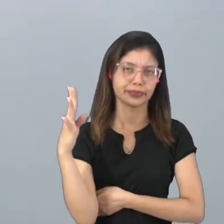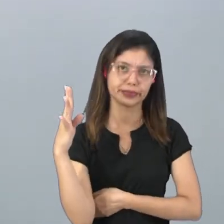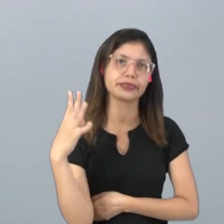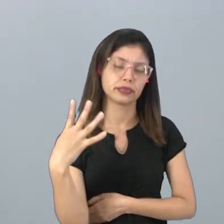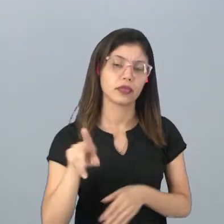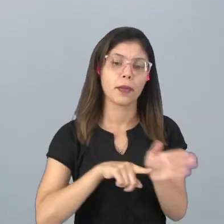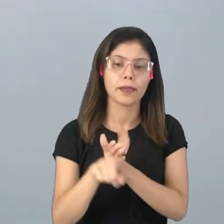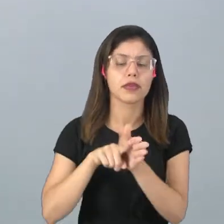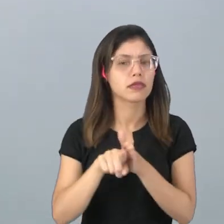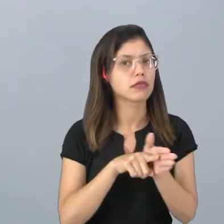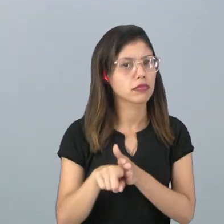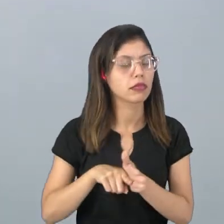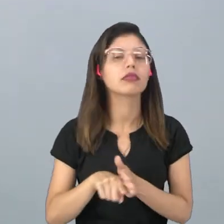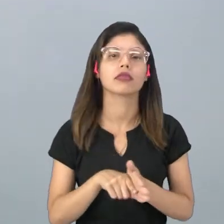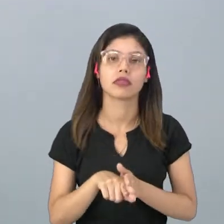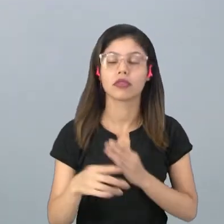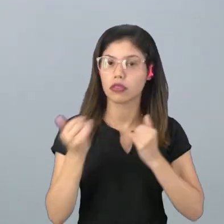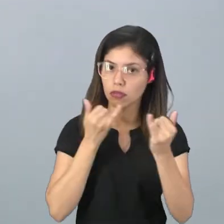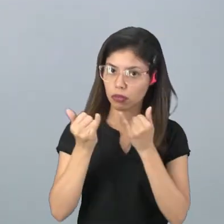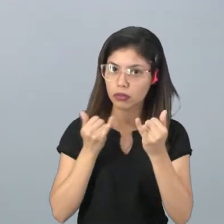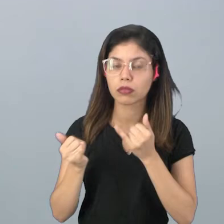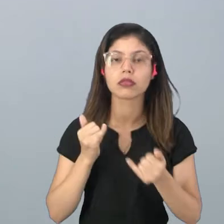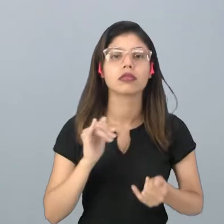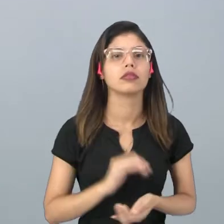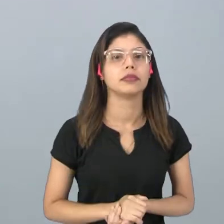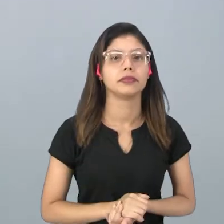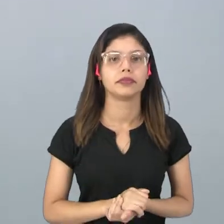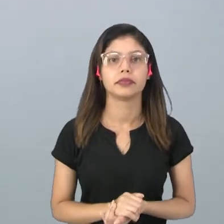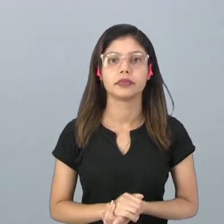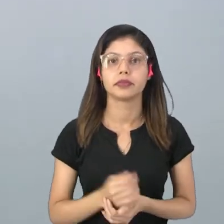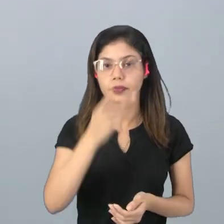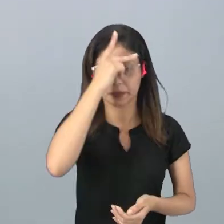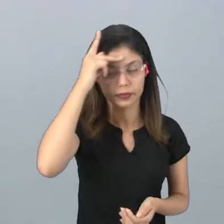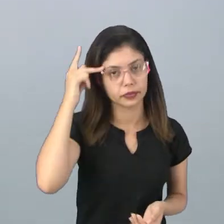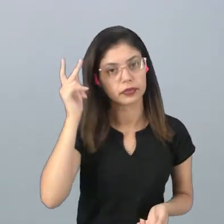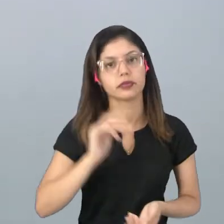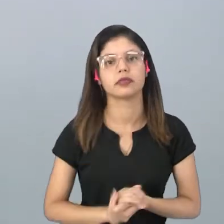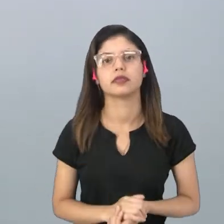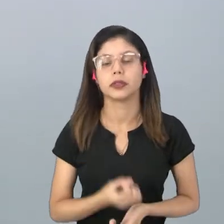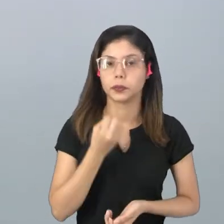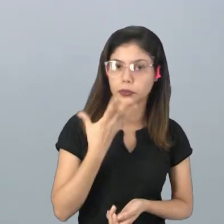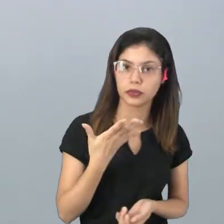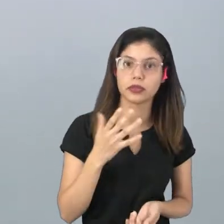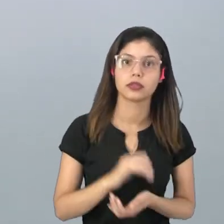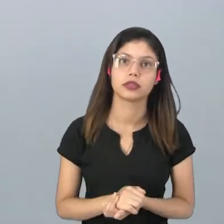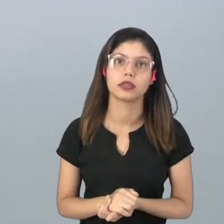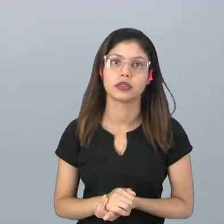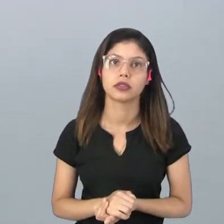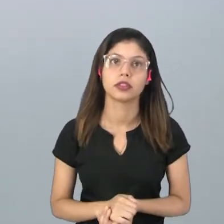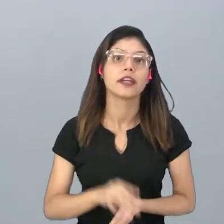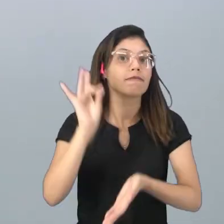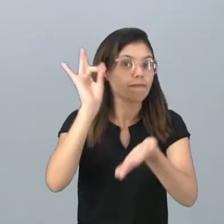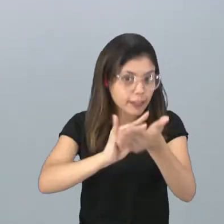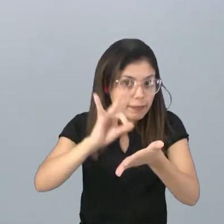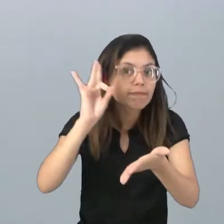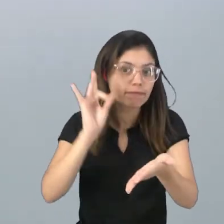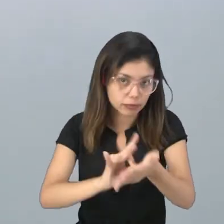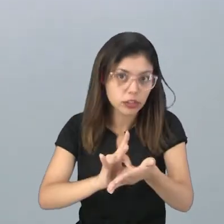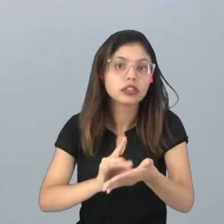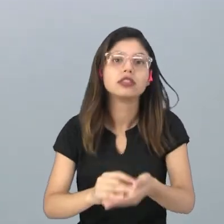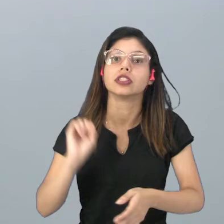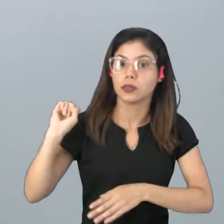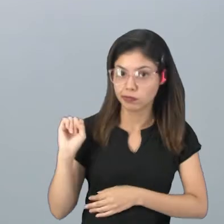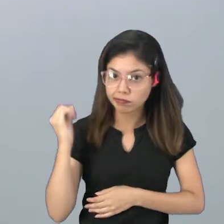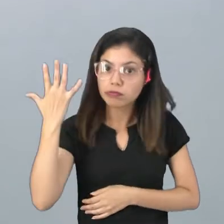imaginação. Eu faço essa coleta, essa pesquisa dessas informações, tá? Dessa pessoa, e é interessante eu colocar fatos